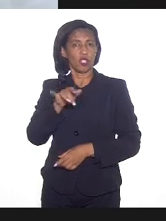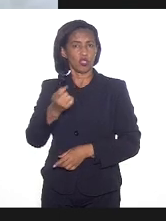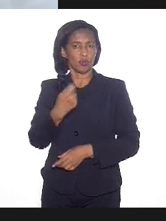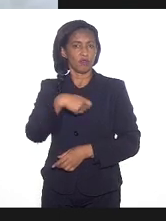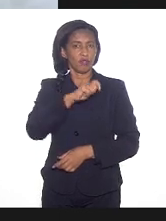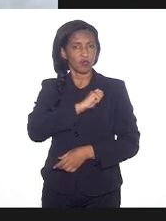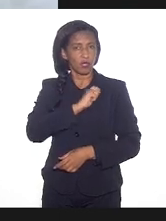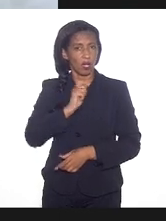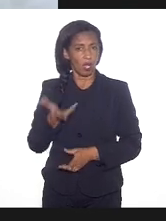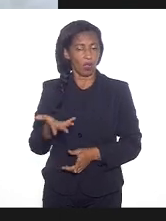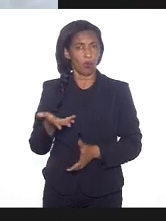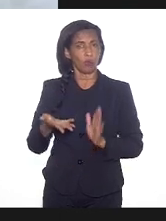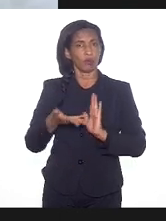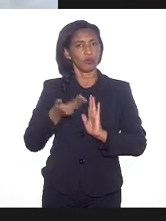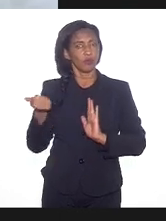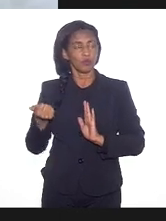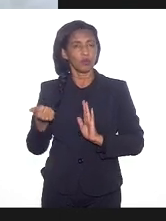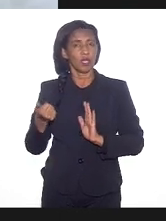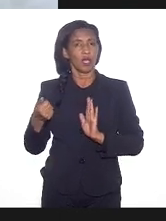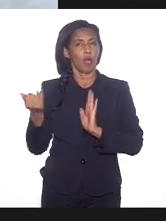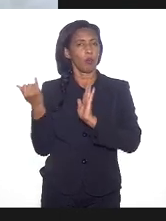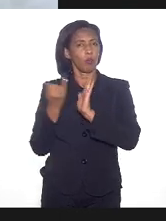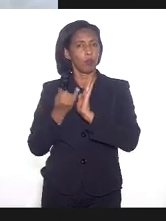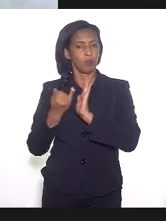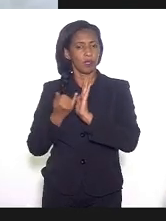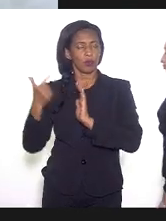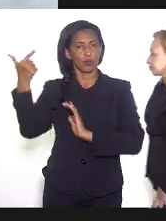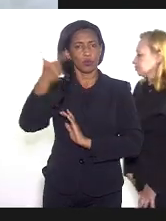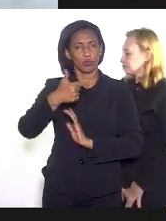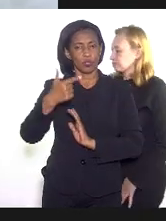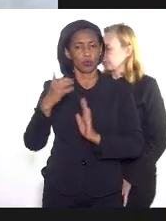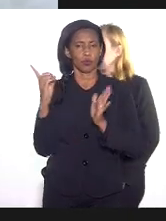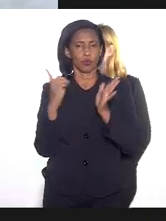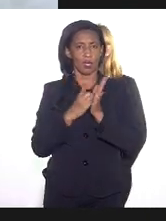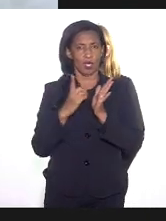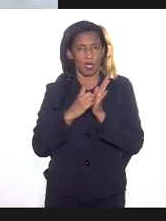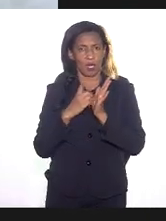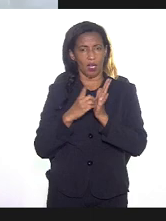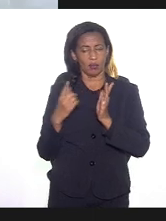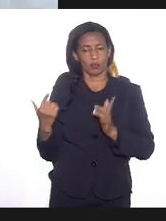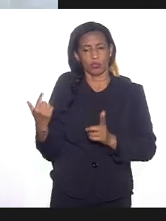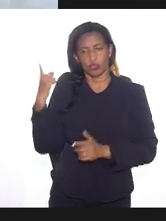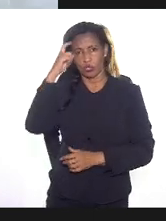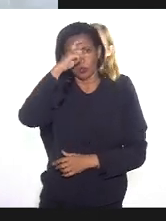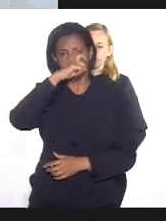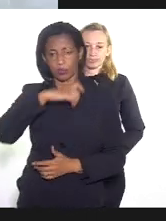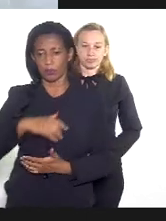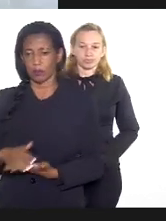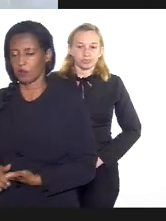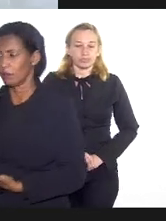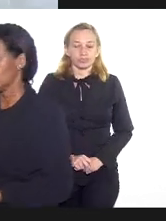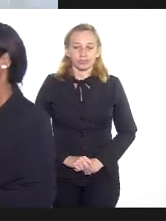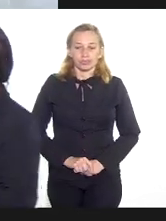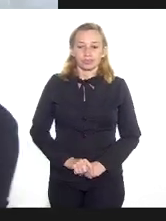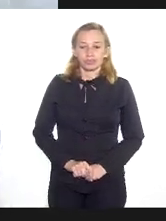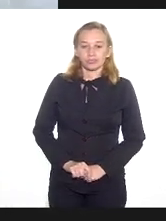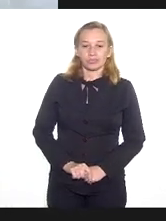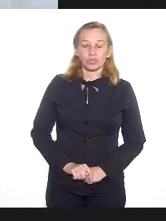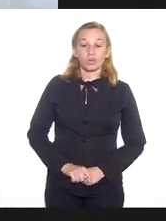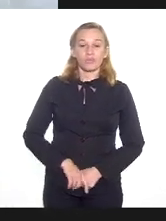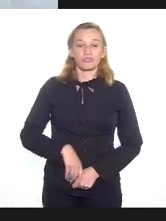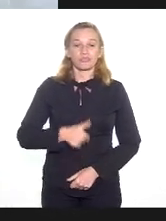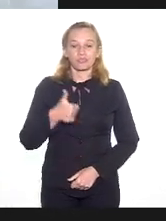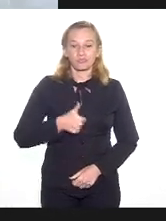fiscal e ventila-se a publicação de um segundo decreto de calamidade pública em menos de 4 anos. O